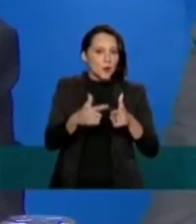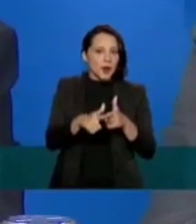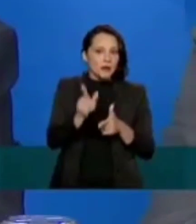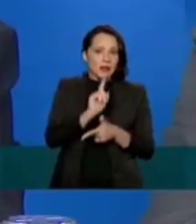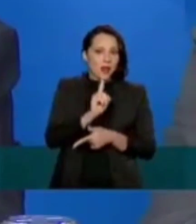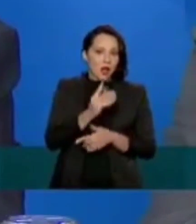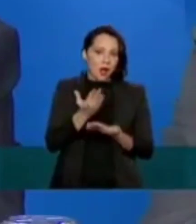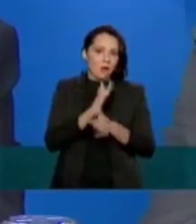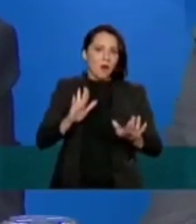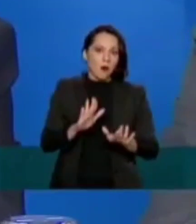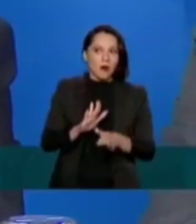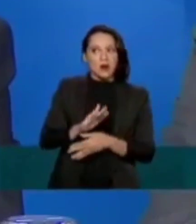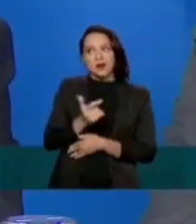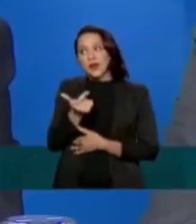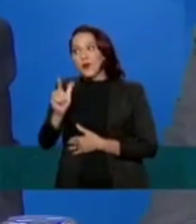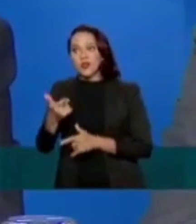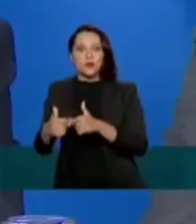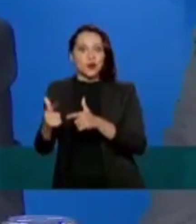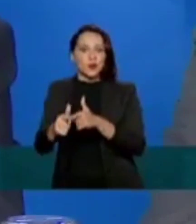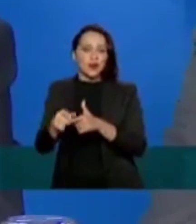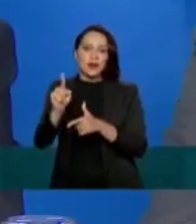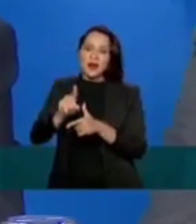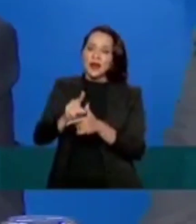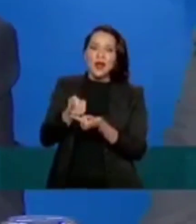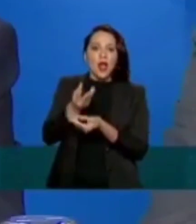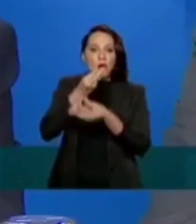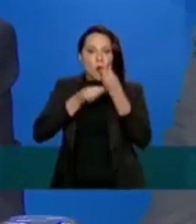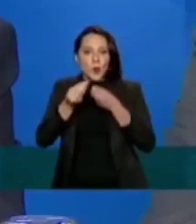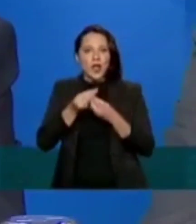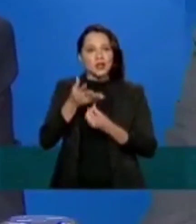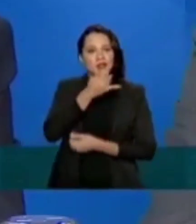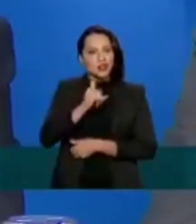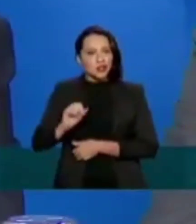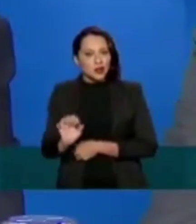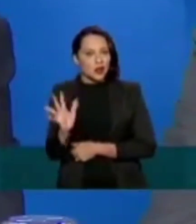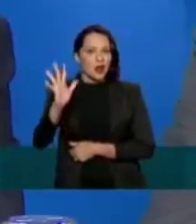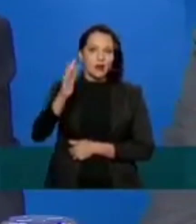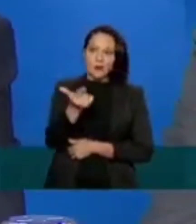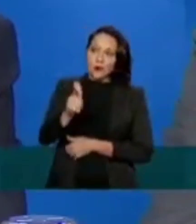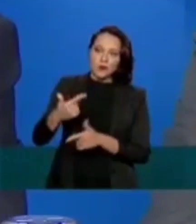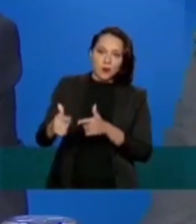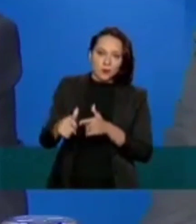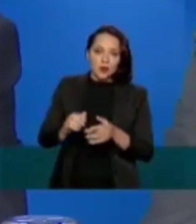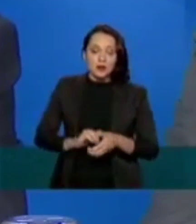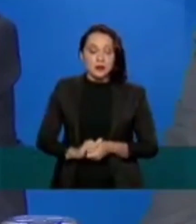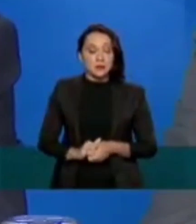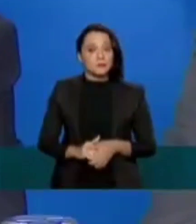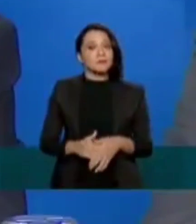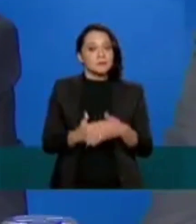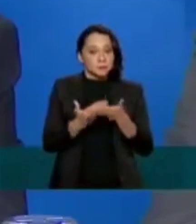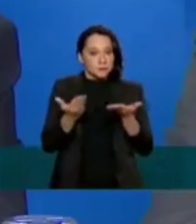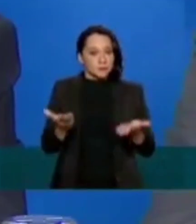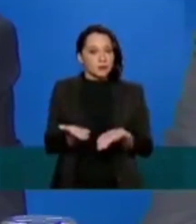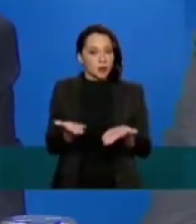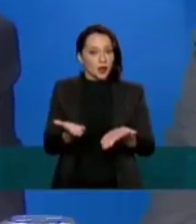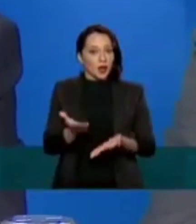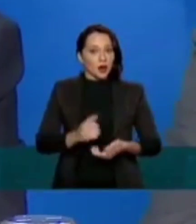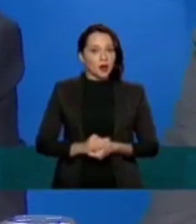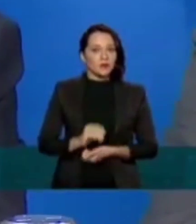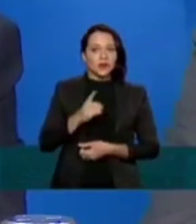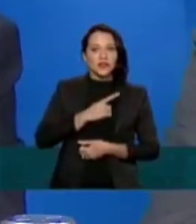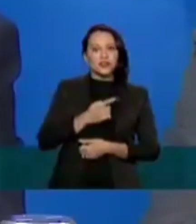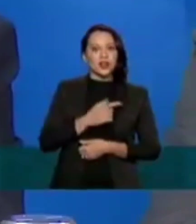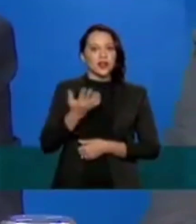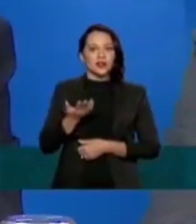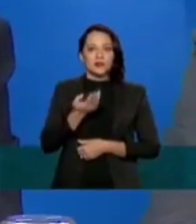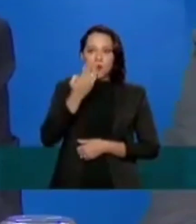agora é justamente essa guerra de comida, de preço de comida e de energia. Então, nós estamos justamente renovando